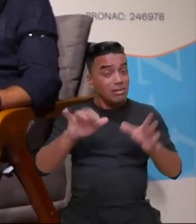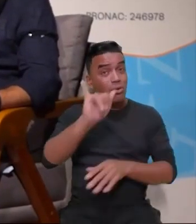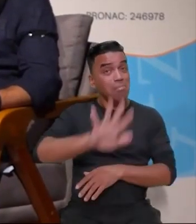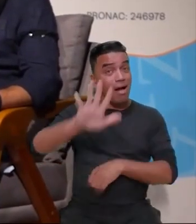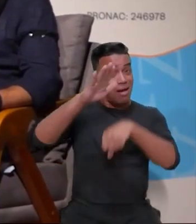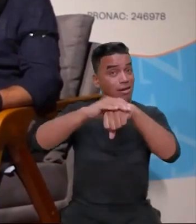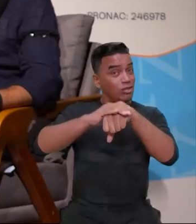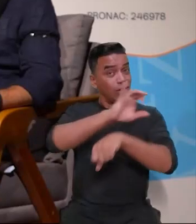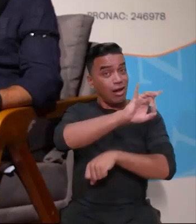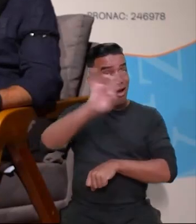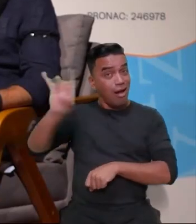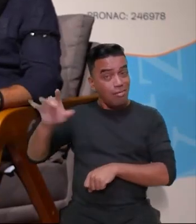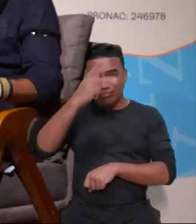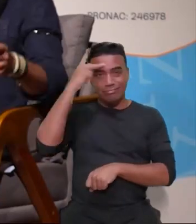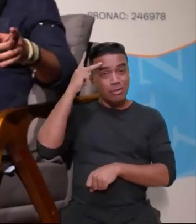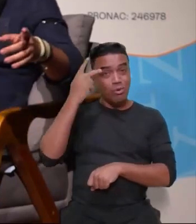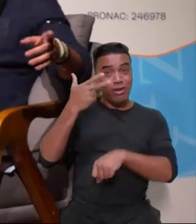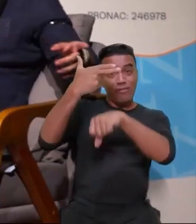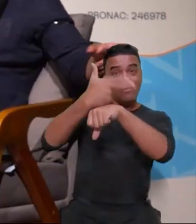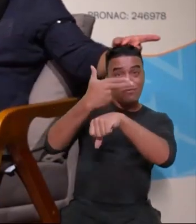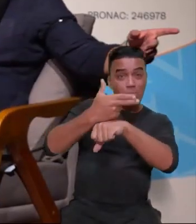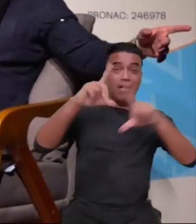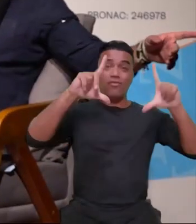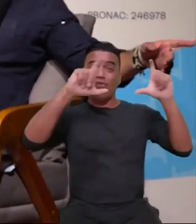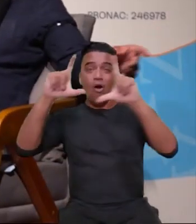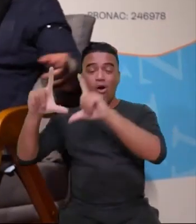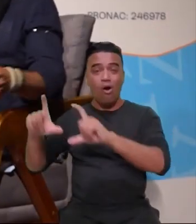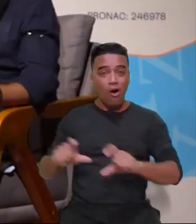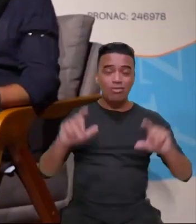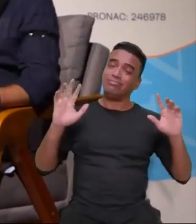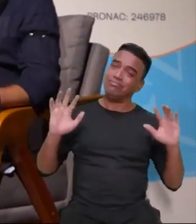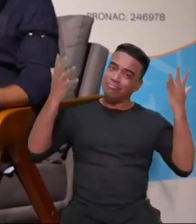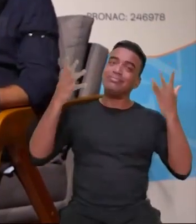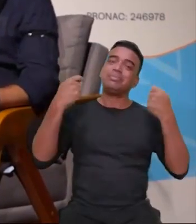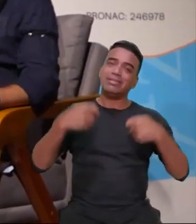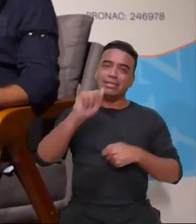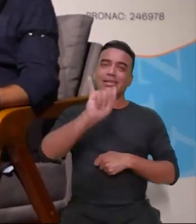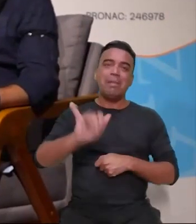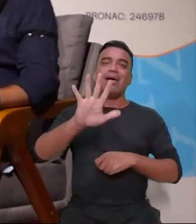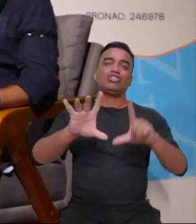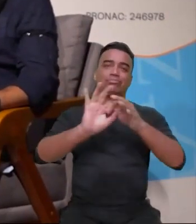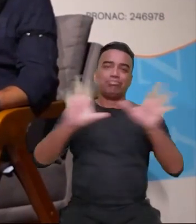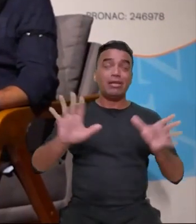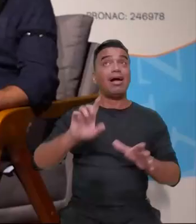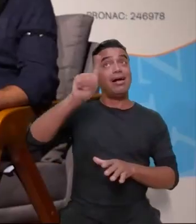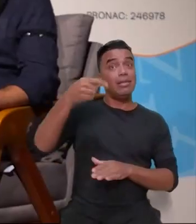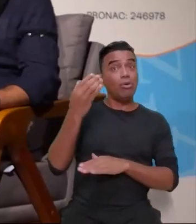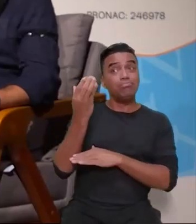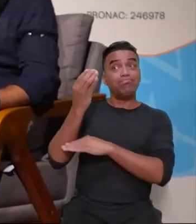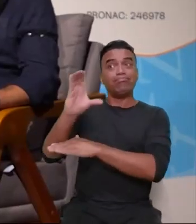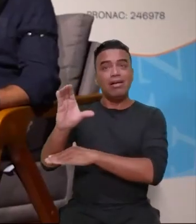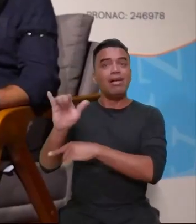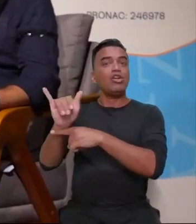de imagens de vocês, pois estamos fotografando e filmando este evento. Depois, essa conversa segue para o